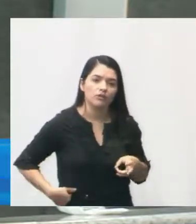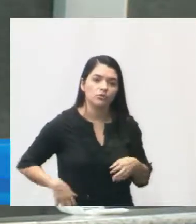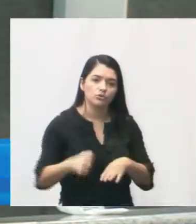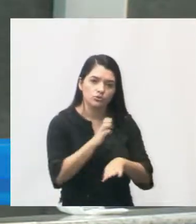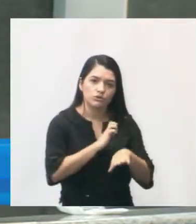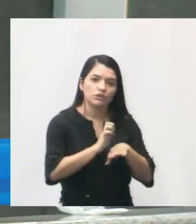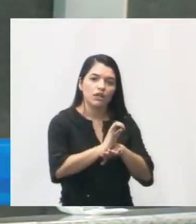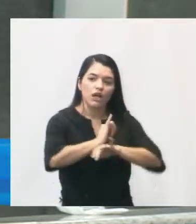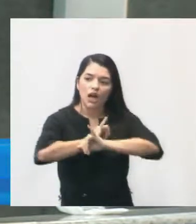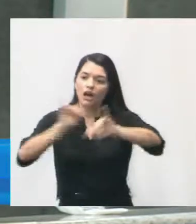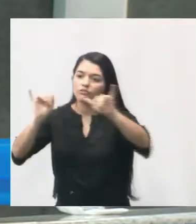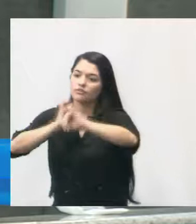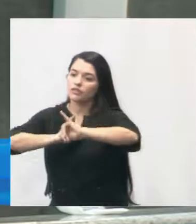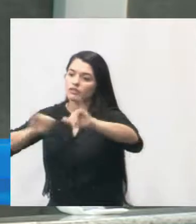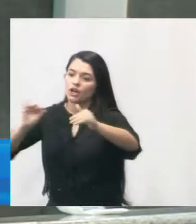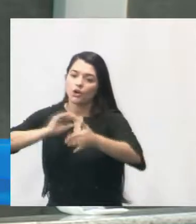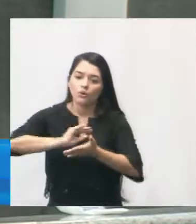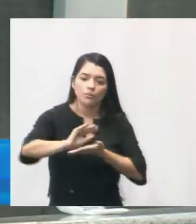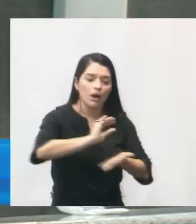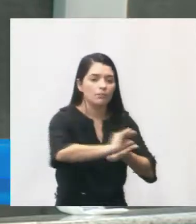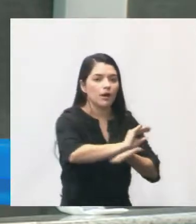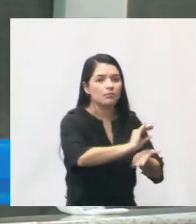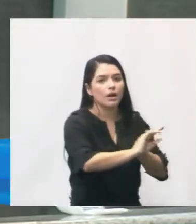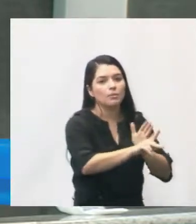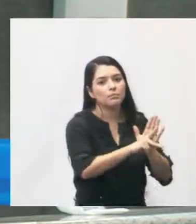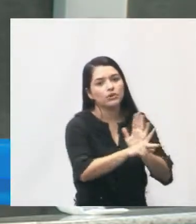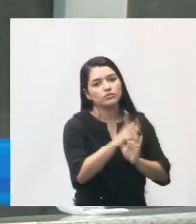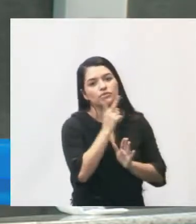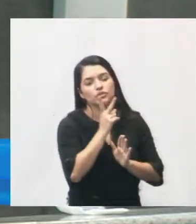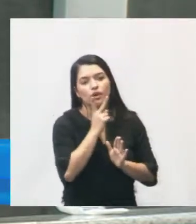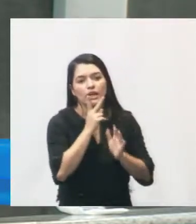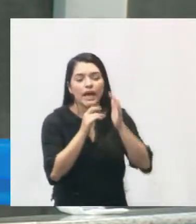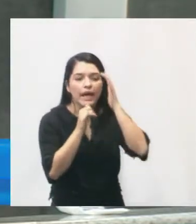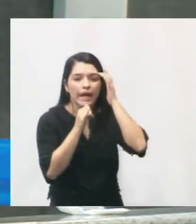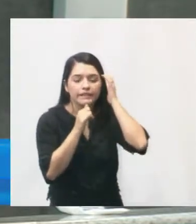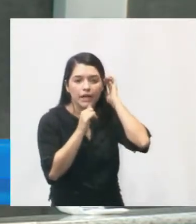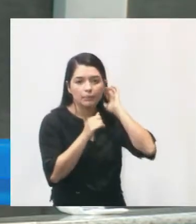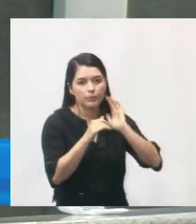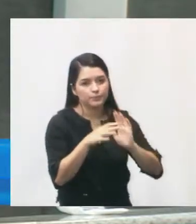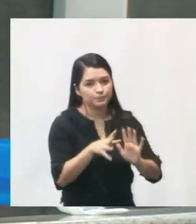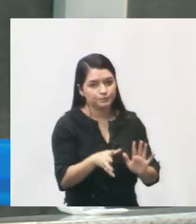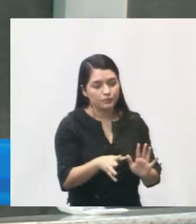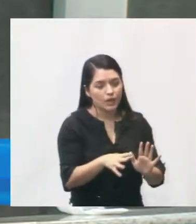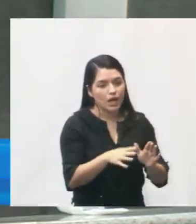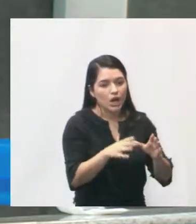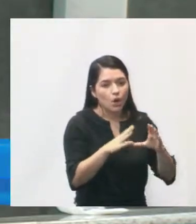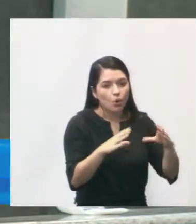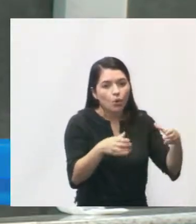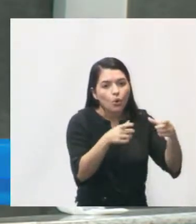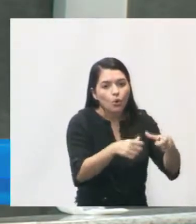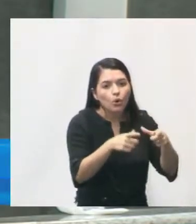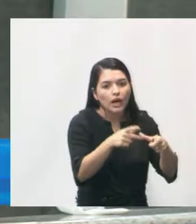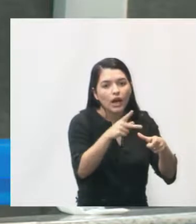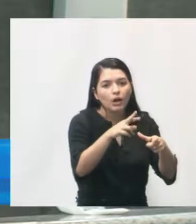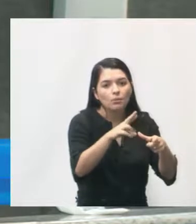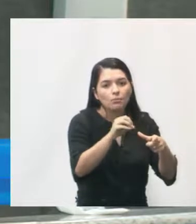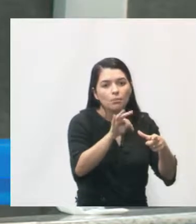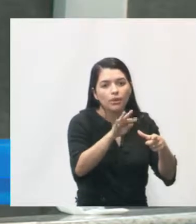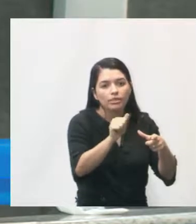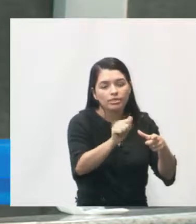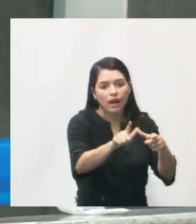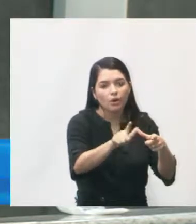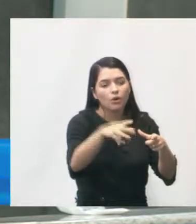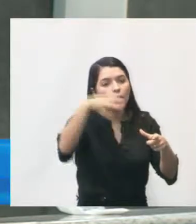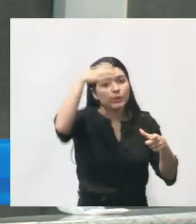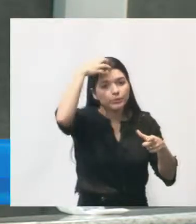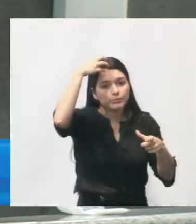investimentos para Vitória. Anuncia Portal do Príncipe, por exemplo. Um nó na mobilidade passa a termos esperança de